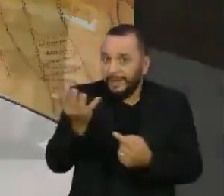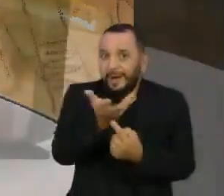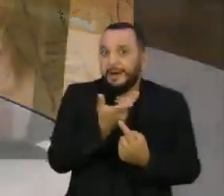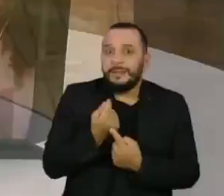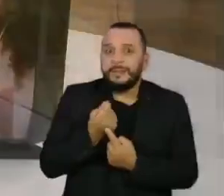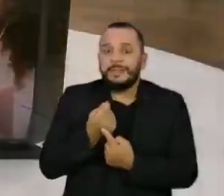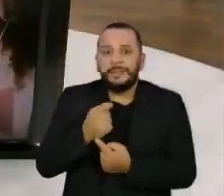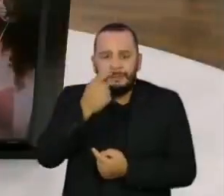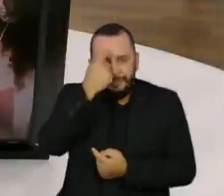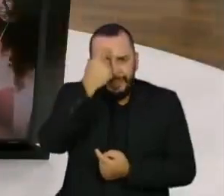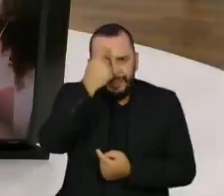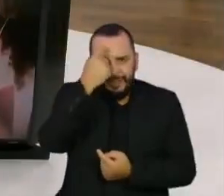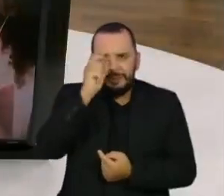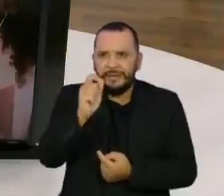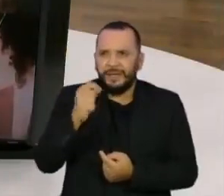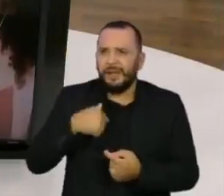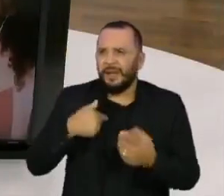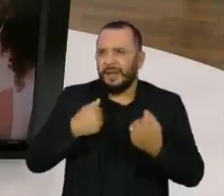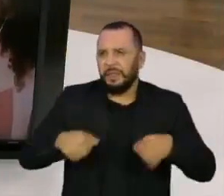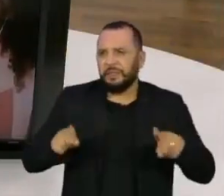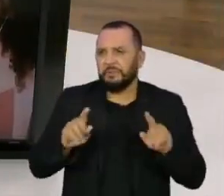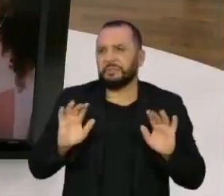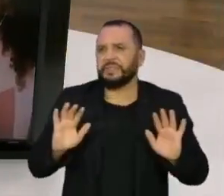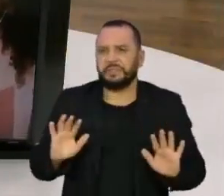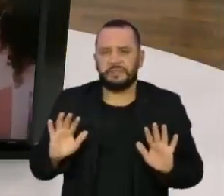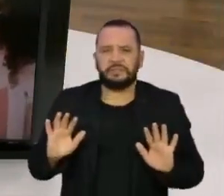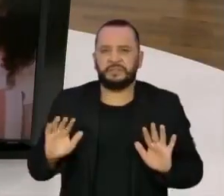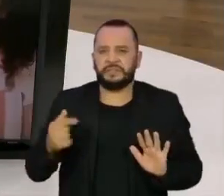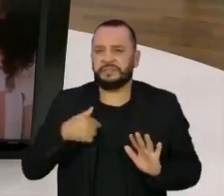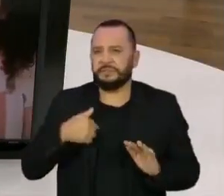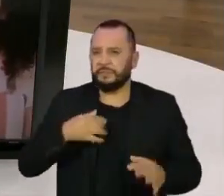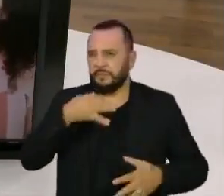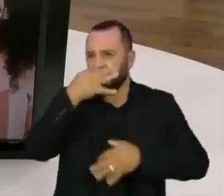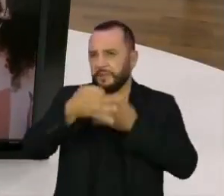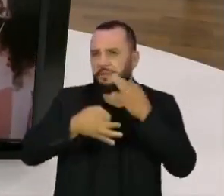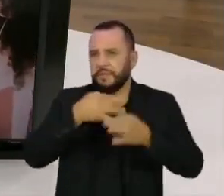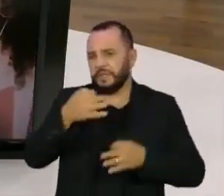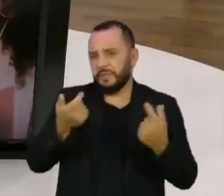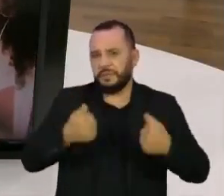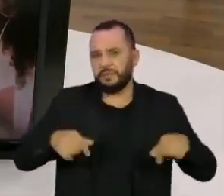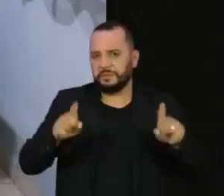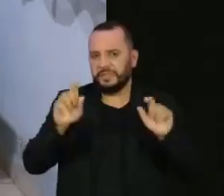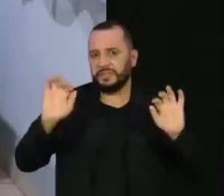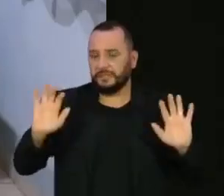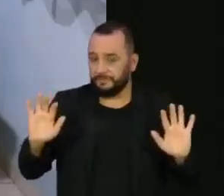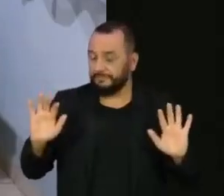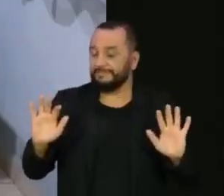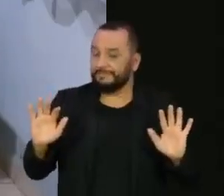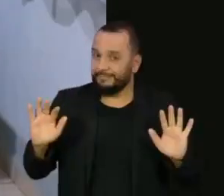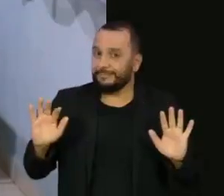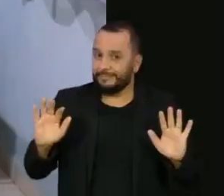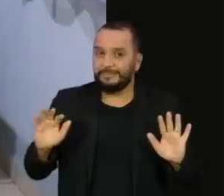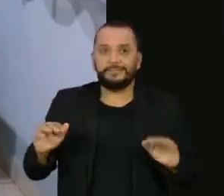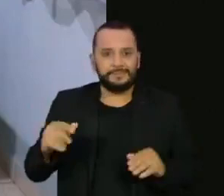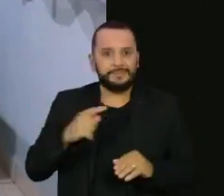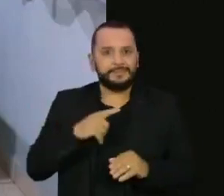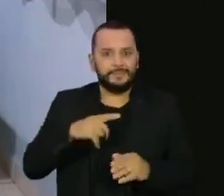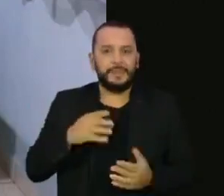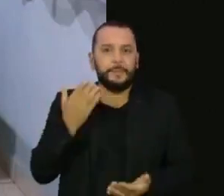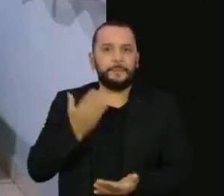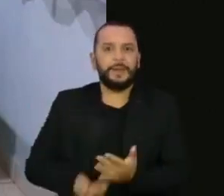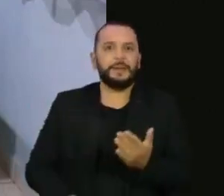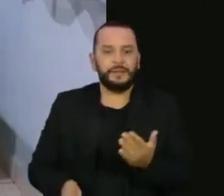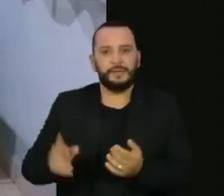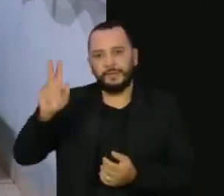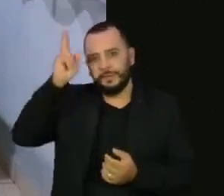que não é necessário ele se posicionar, eu acho que ele está perdendo o bonde da